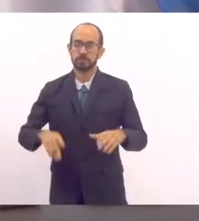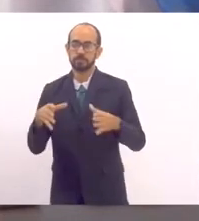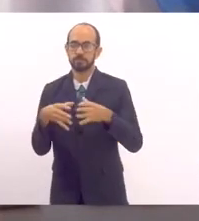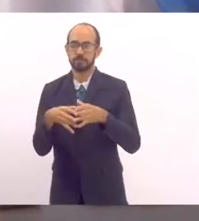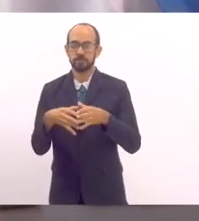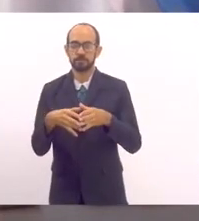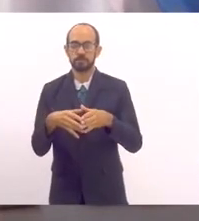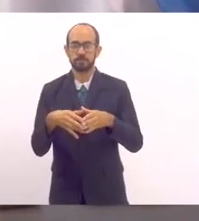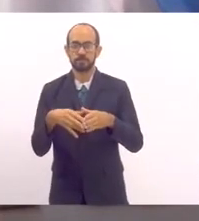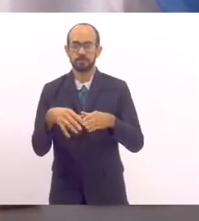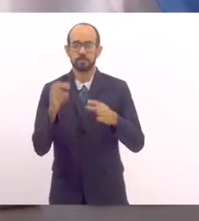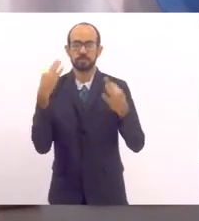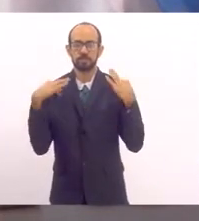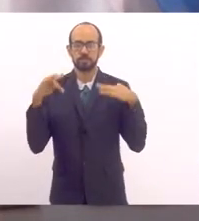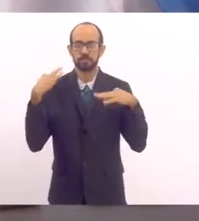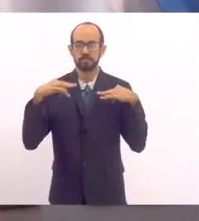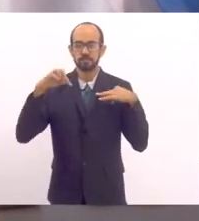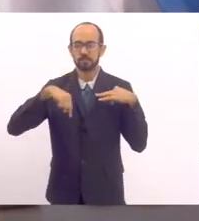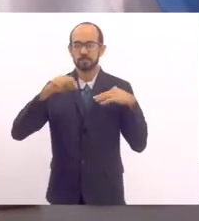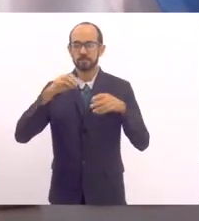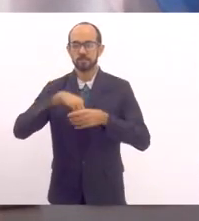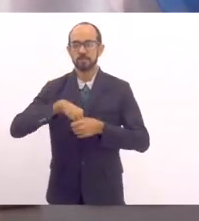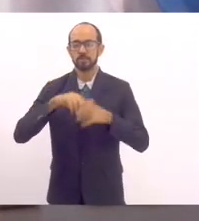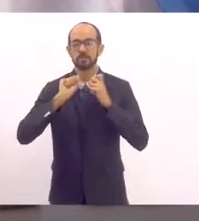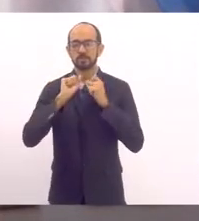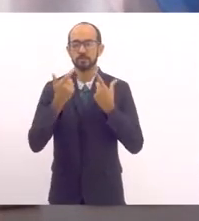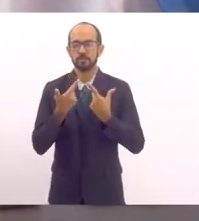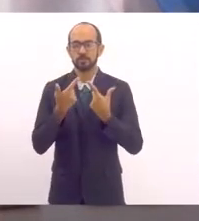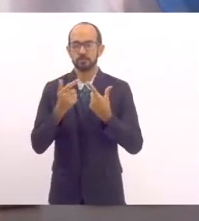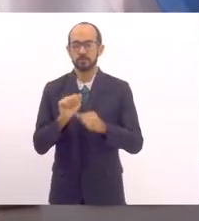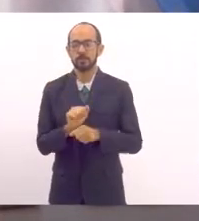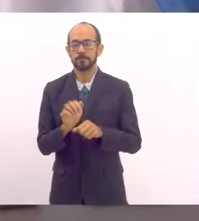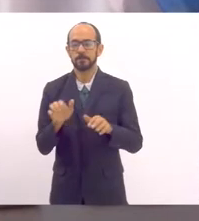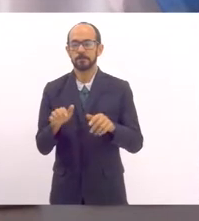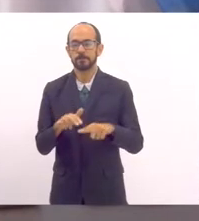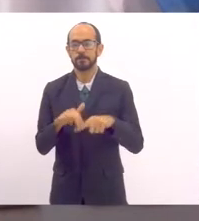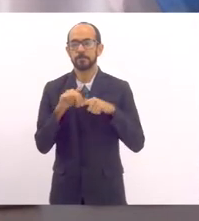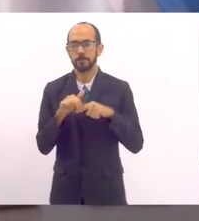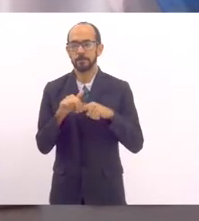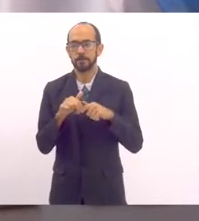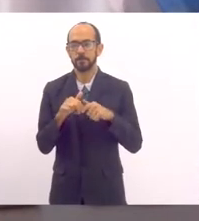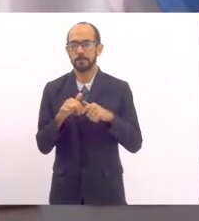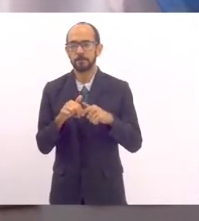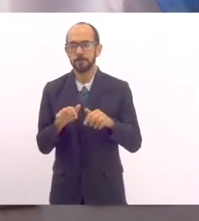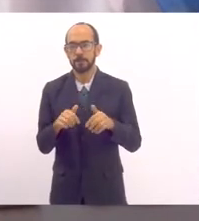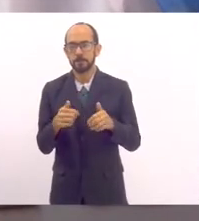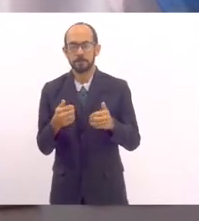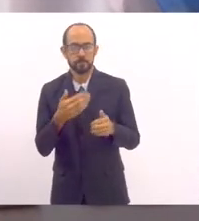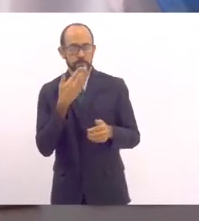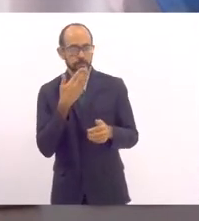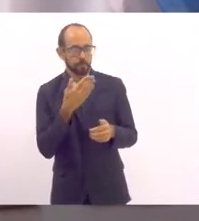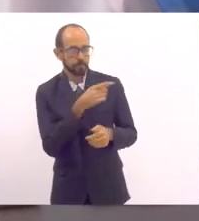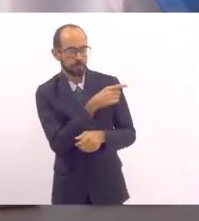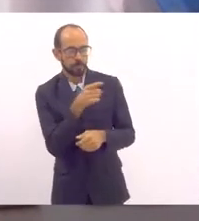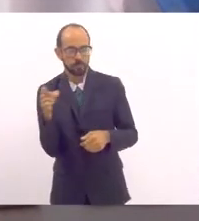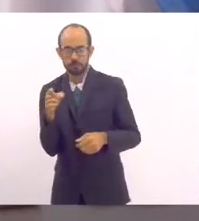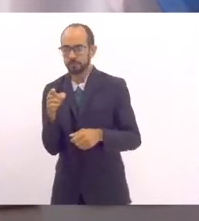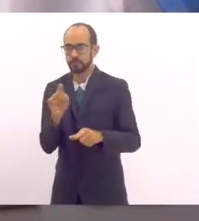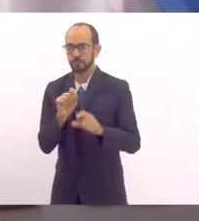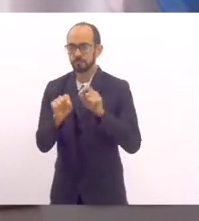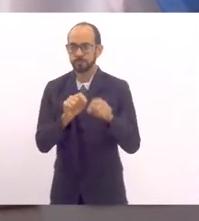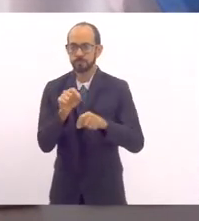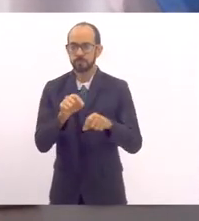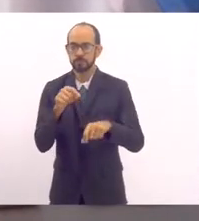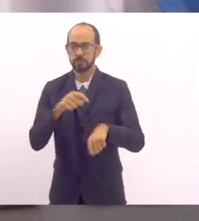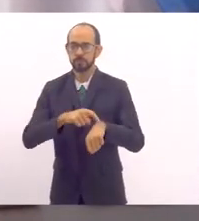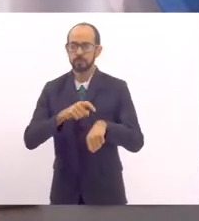momento em que o projeto chegue aqui na casa. Então, eu queria pedir aos senhores que a hora é essa. O momento é